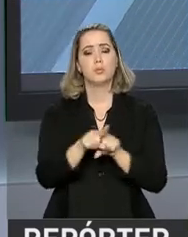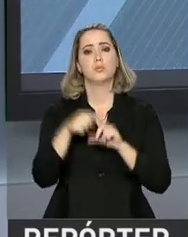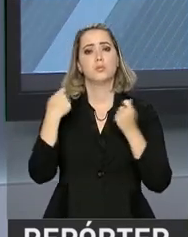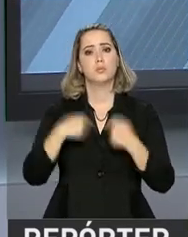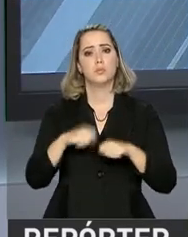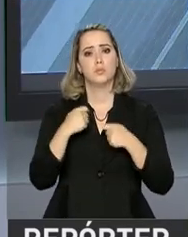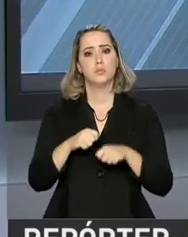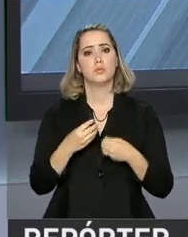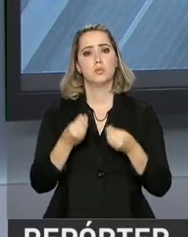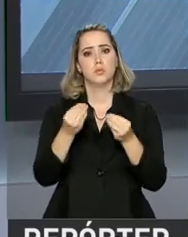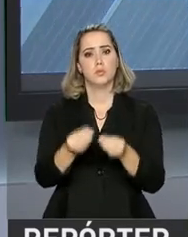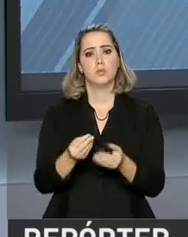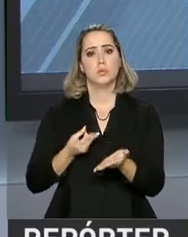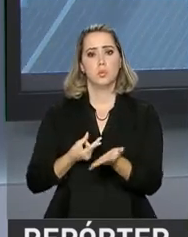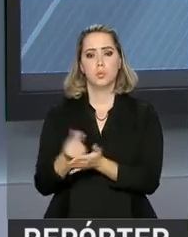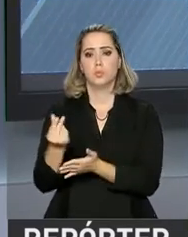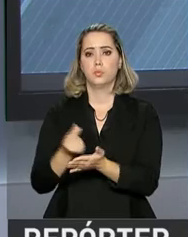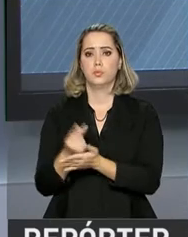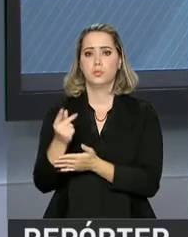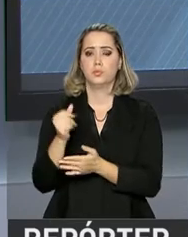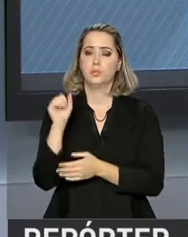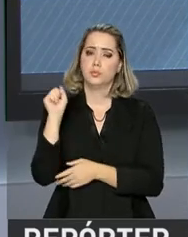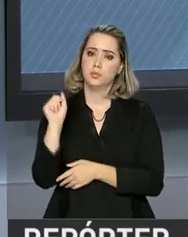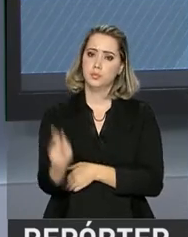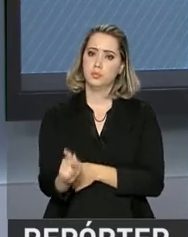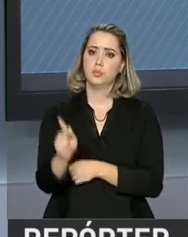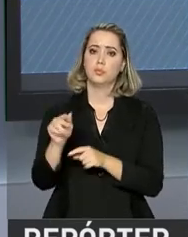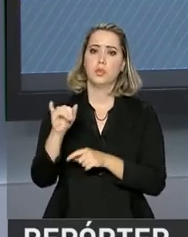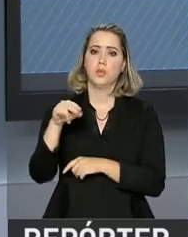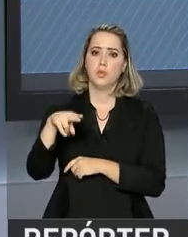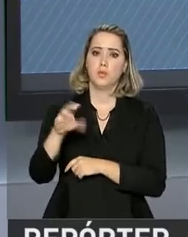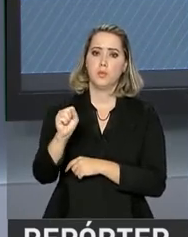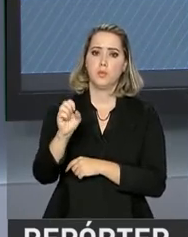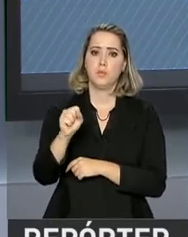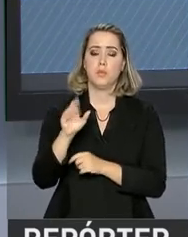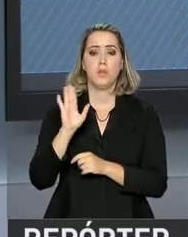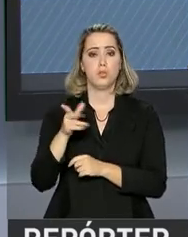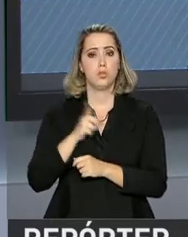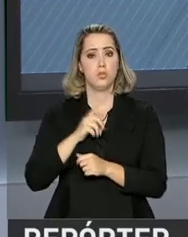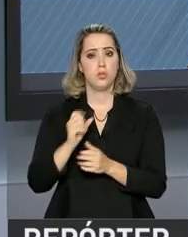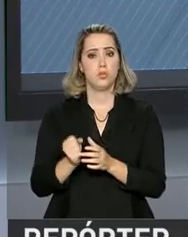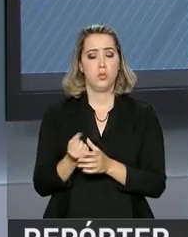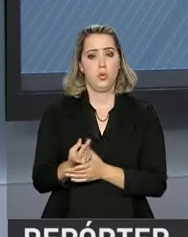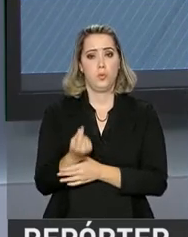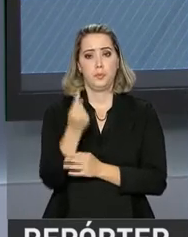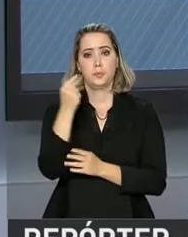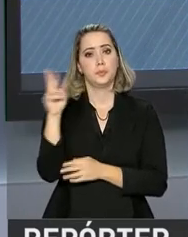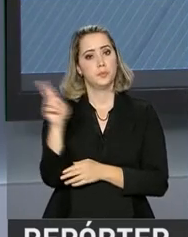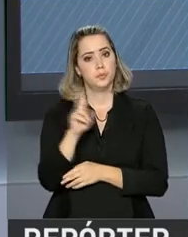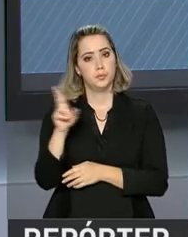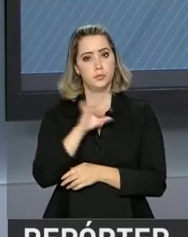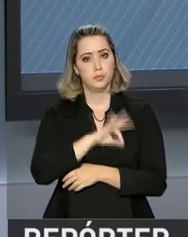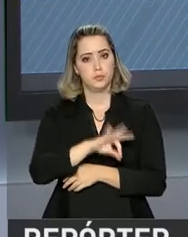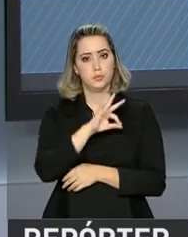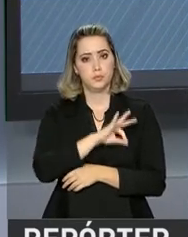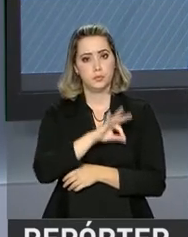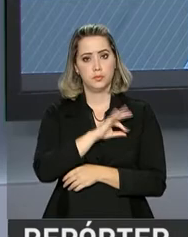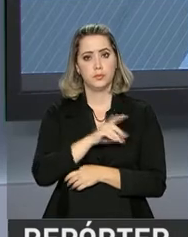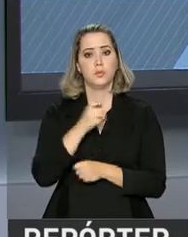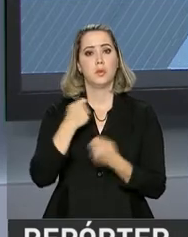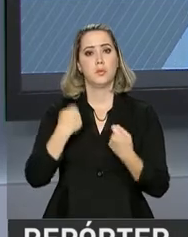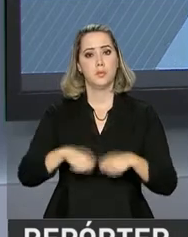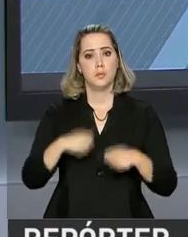é preciso garantir recursos para a Previdência Social, já que um aumento real do salário mínimo nos próximos